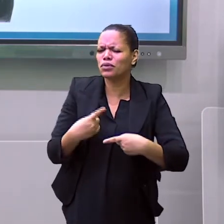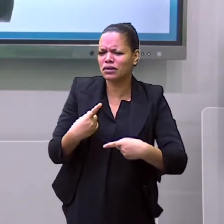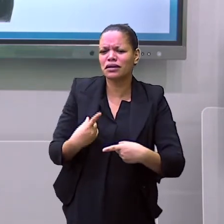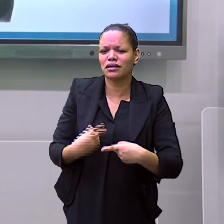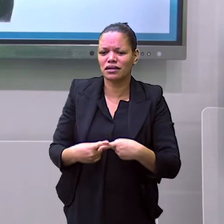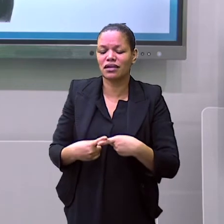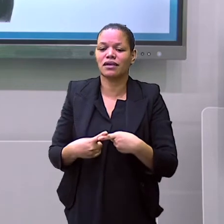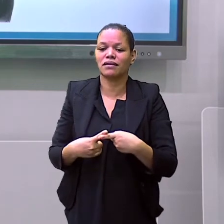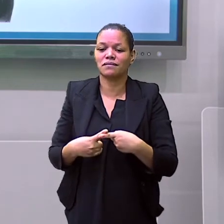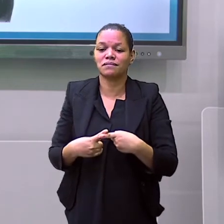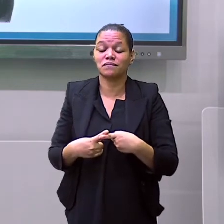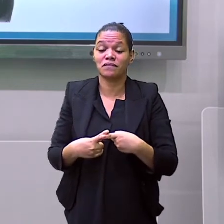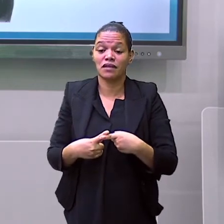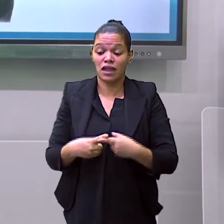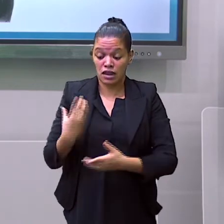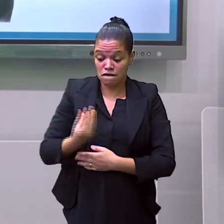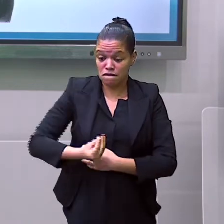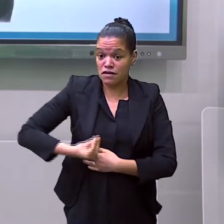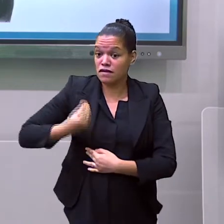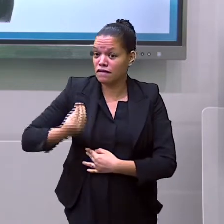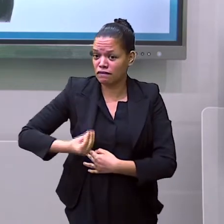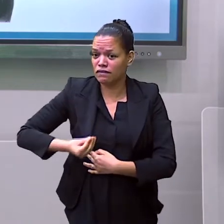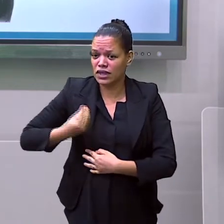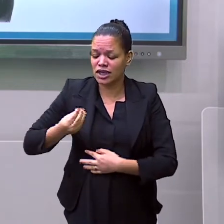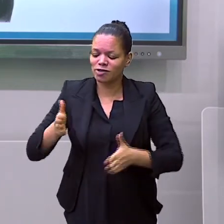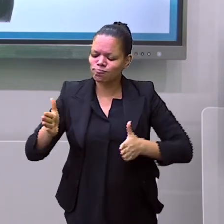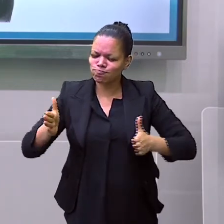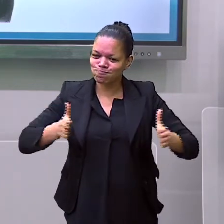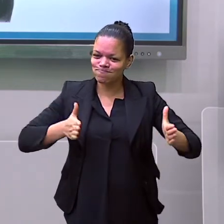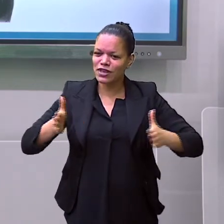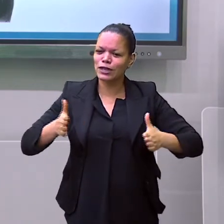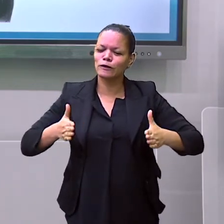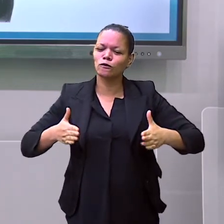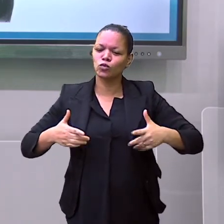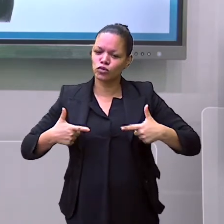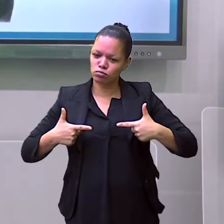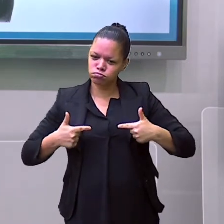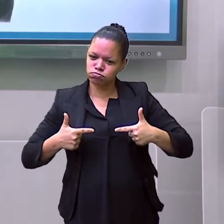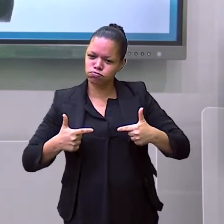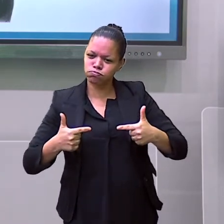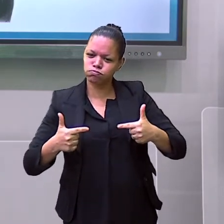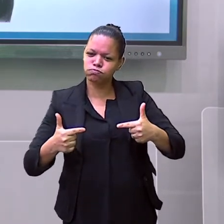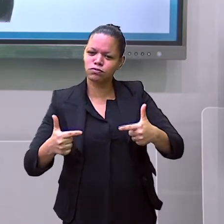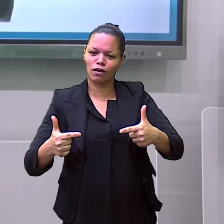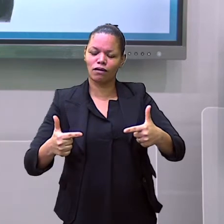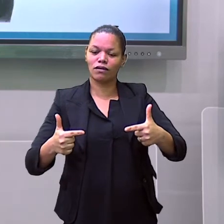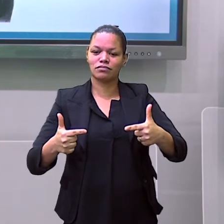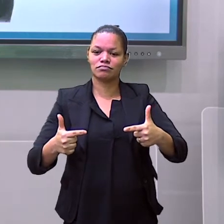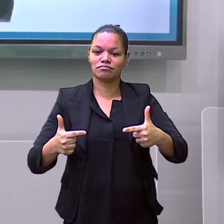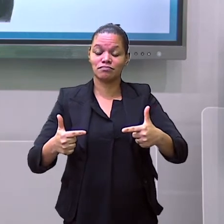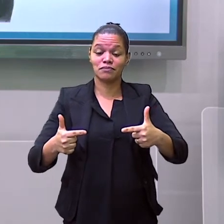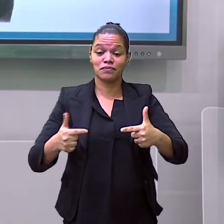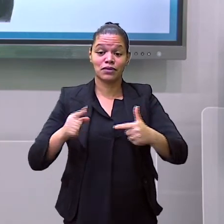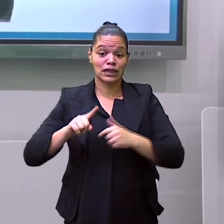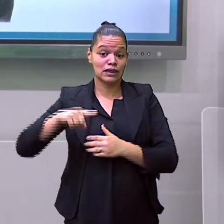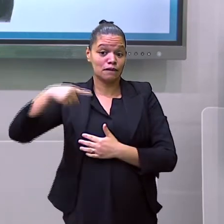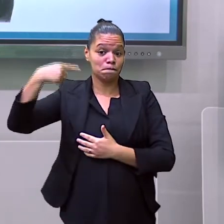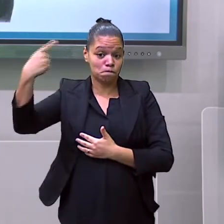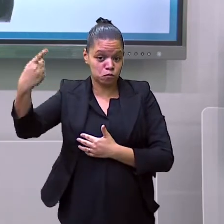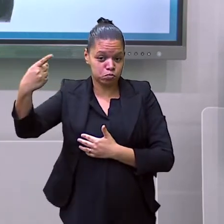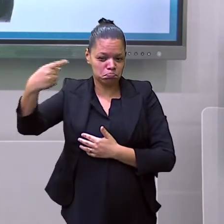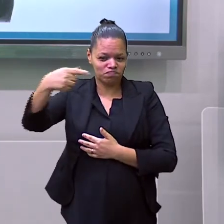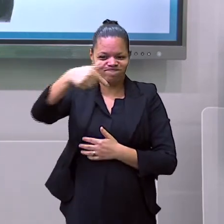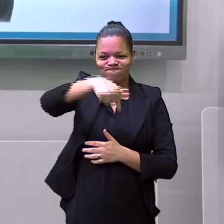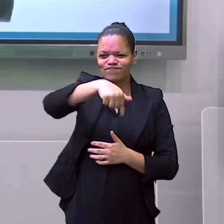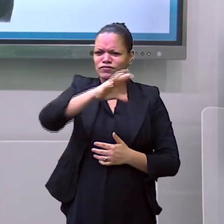quanto para outras pessoas. Ela estava completamente enganada. Há 70 anos, os seus relatos